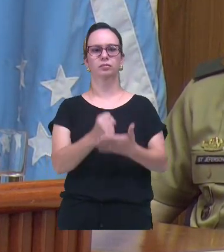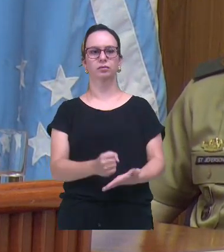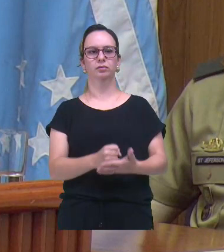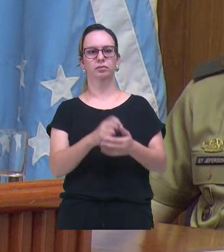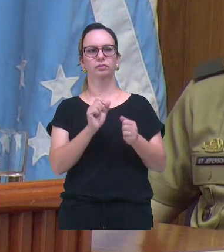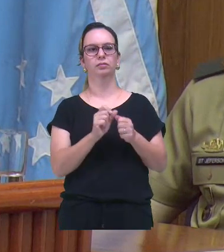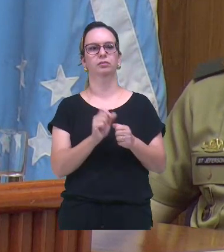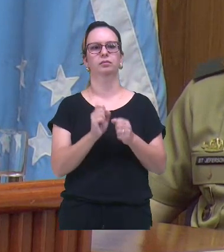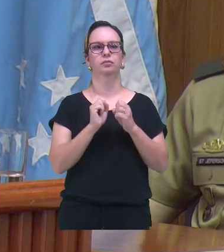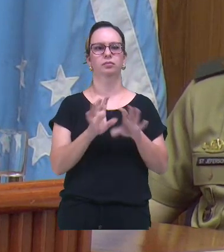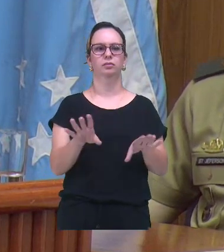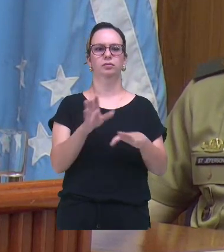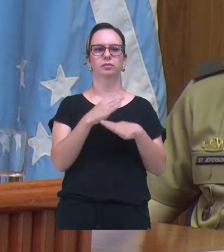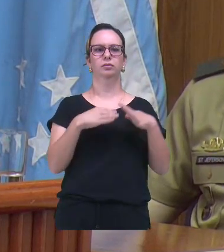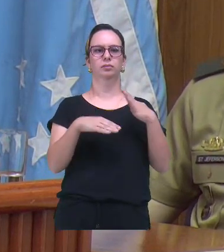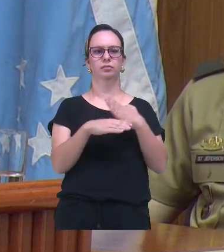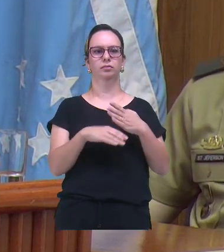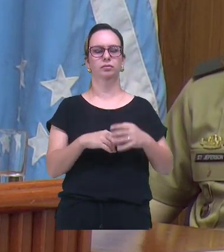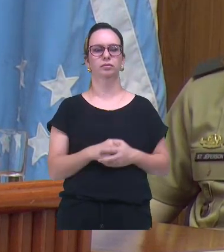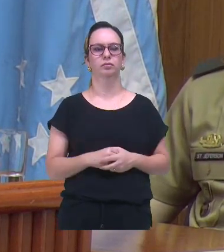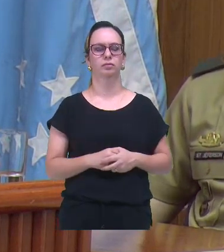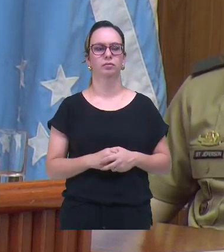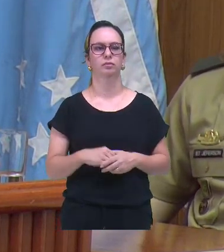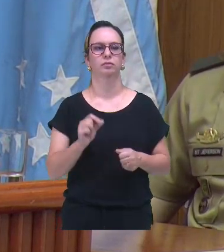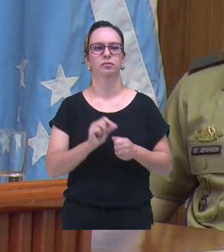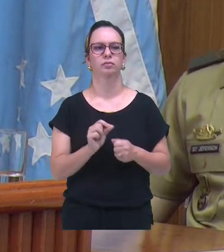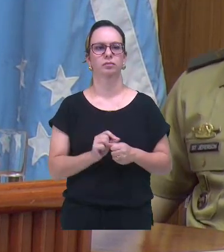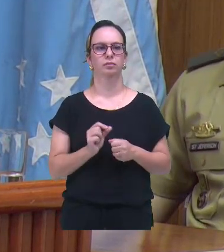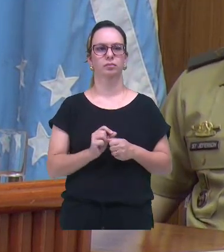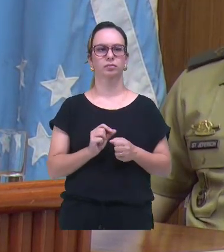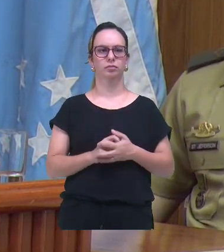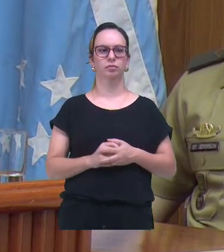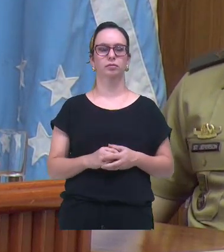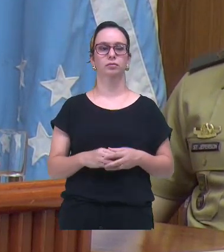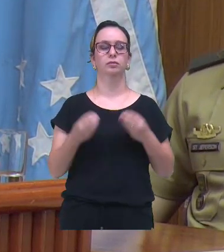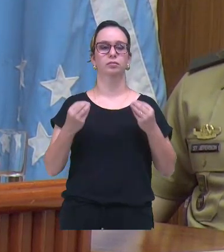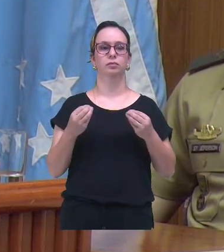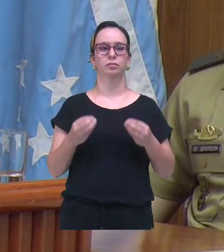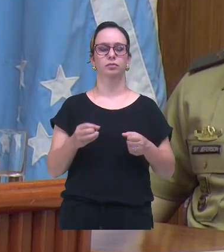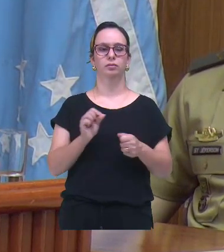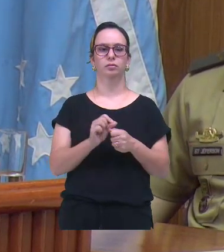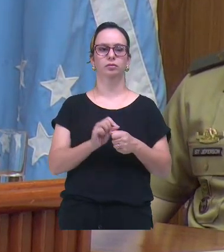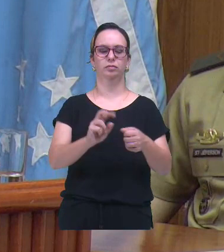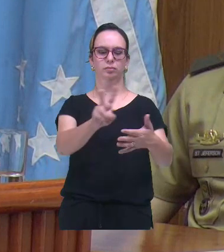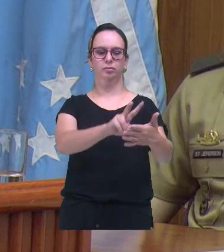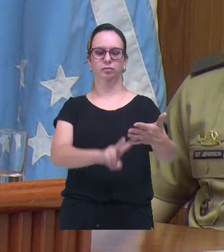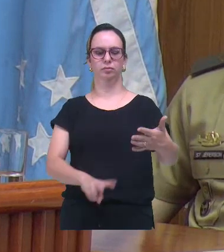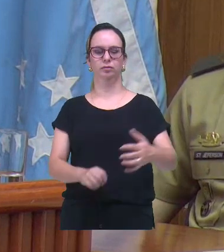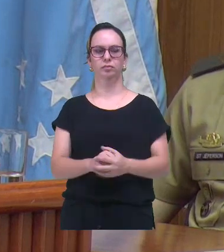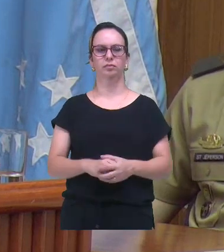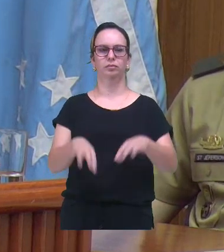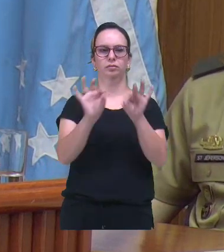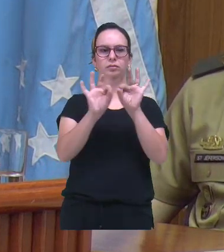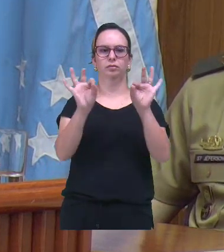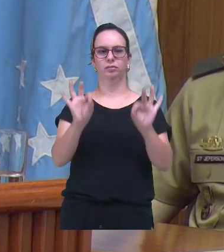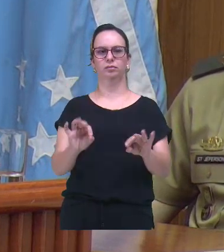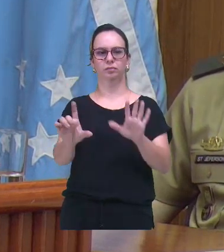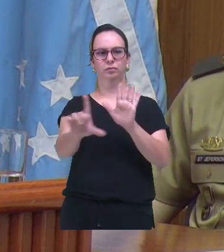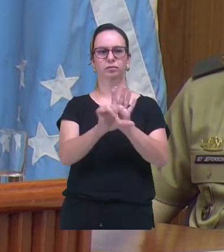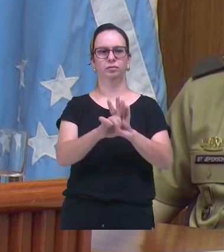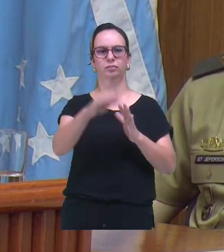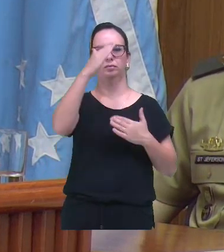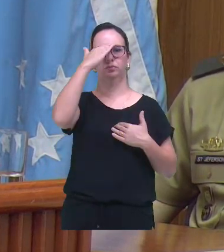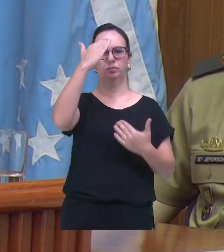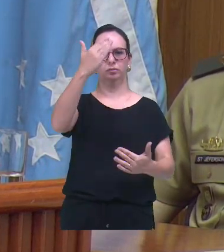na criação de todo o layout da medalha e na elaboração do texto do projeto de lei. Muito obrigado, meu amigo. Você faz